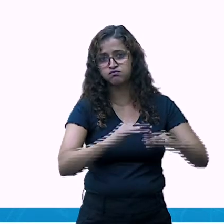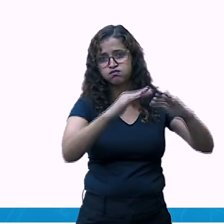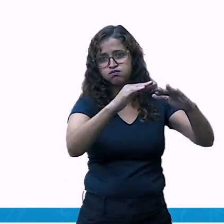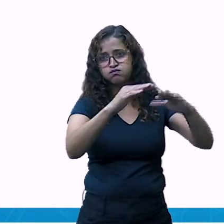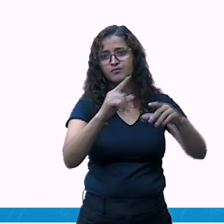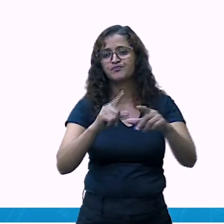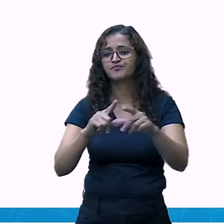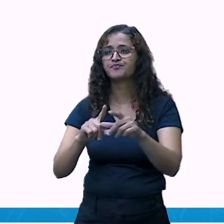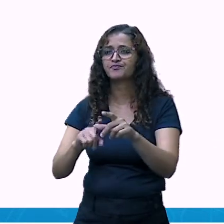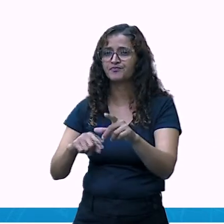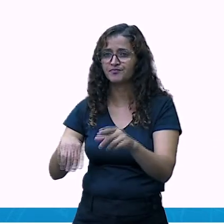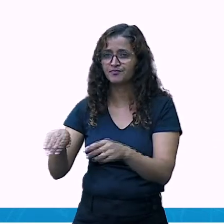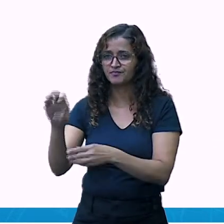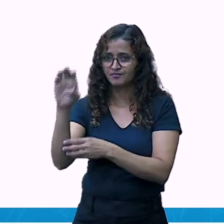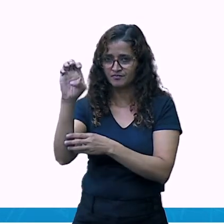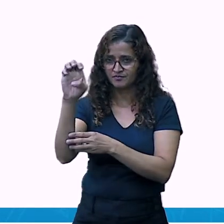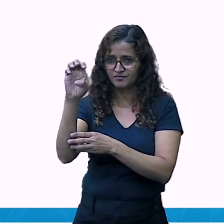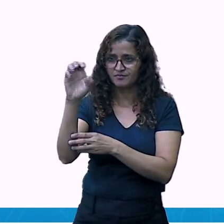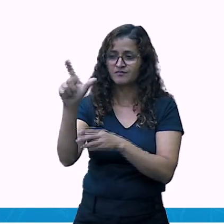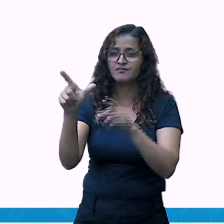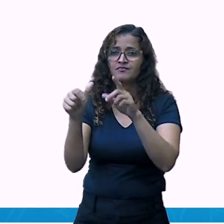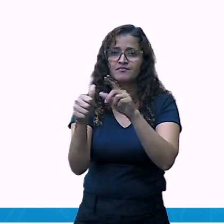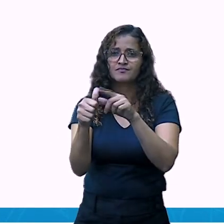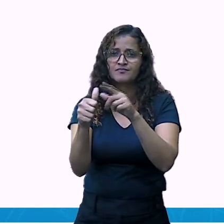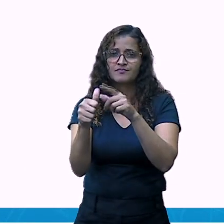Letra E.